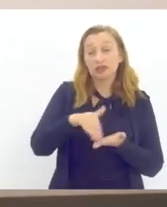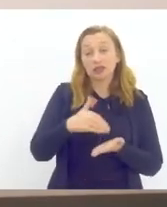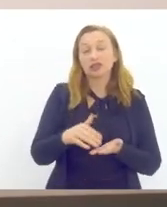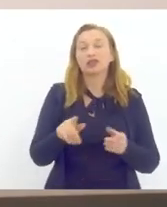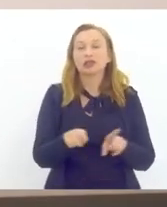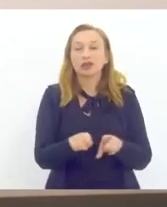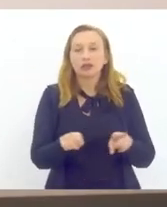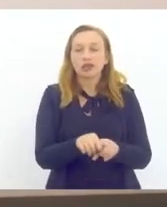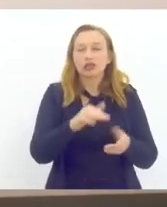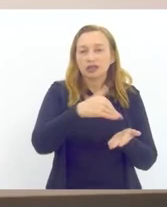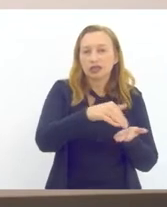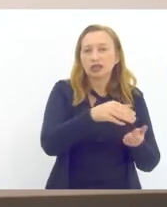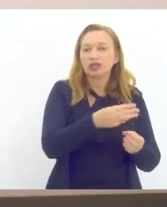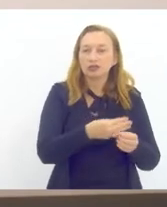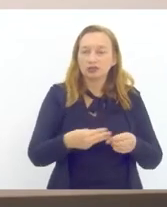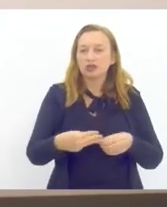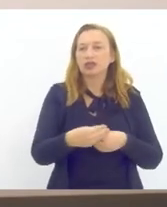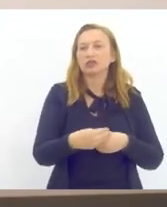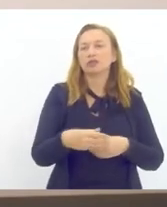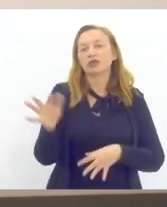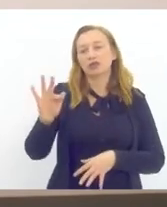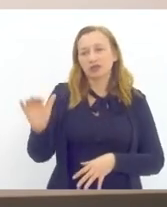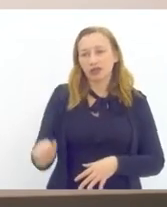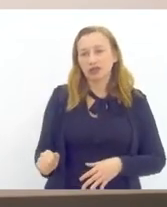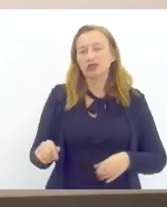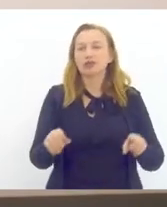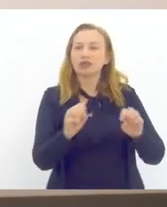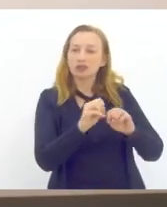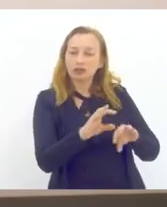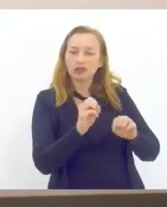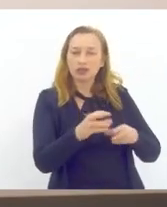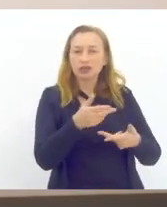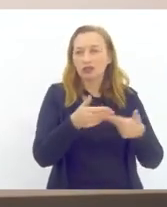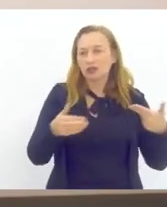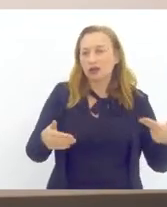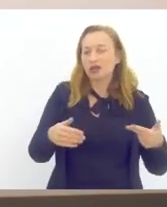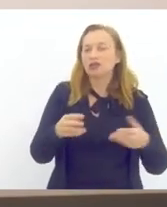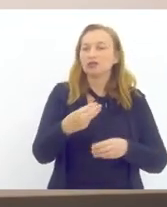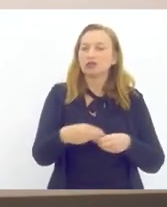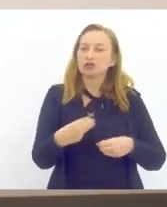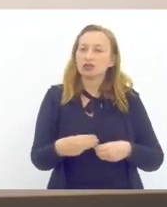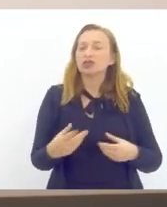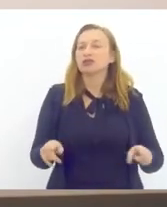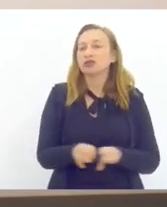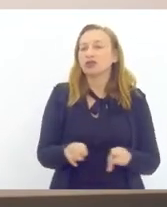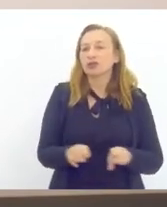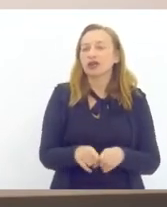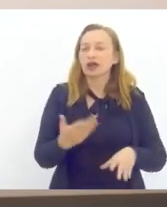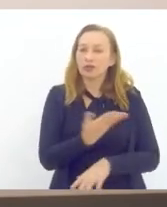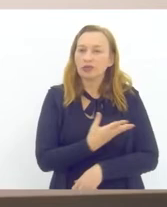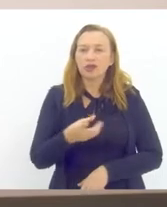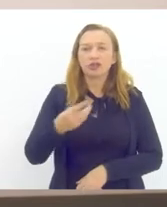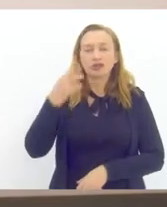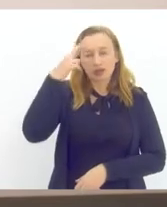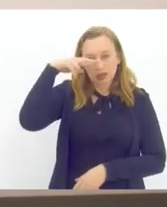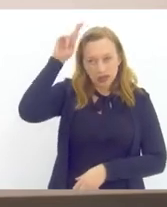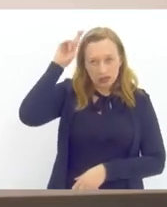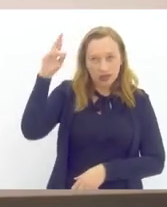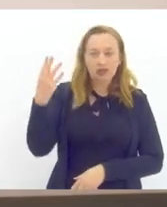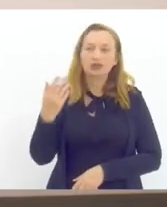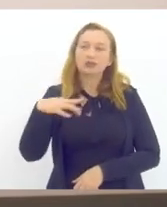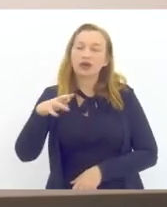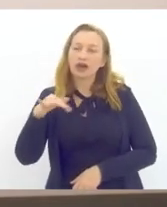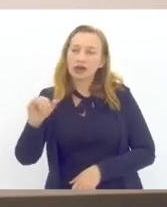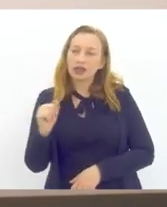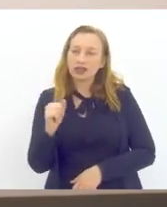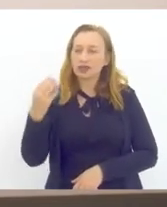municipais de Fazenda e de Educação de vários municípios. Saúdo meu querido amigo Ferreirinha e a Marília Ortiz, de Niterói,